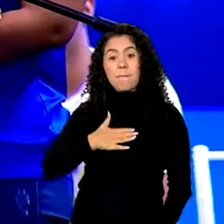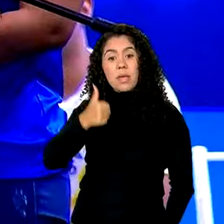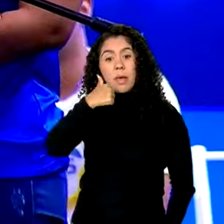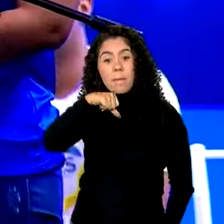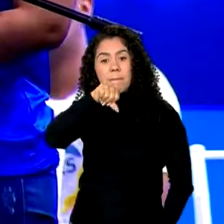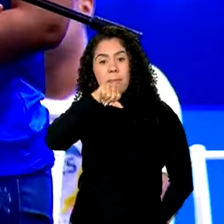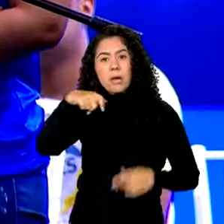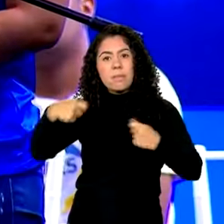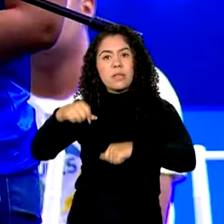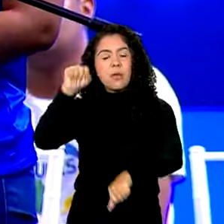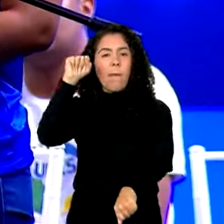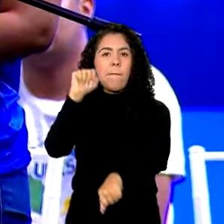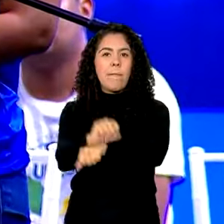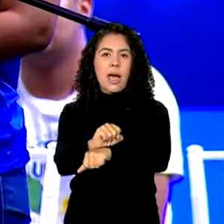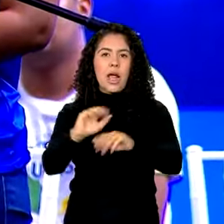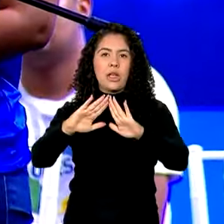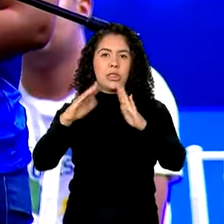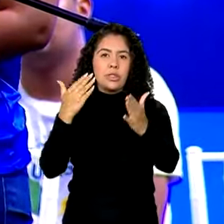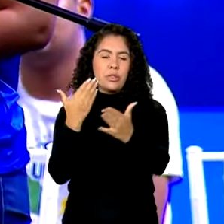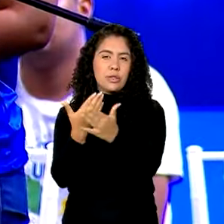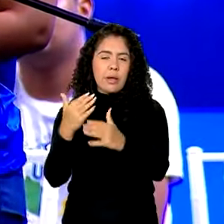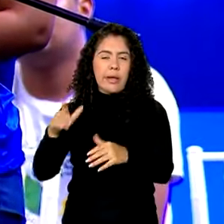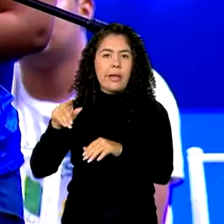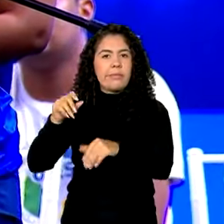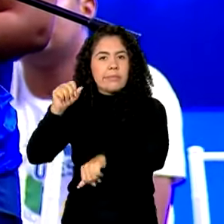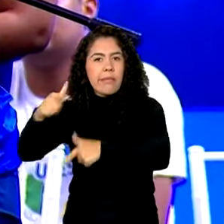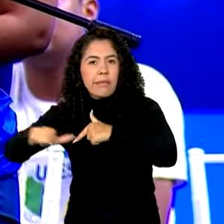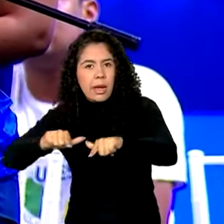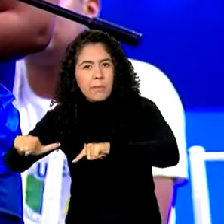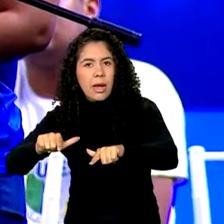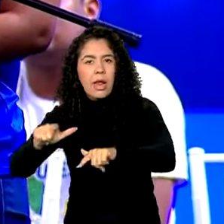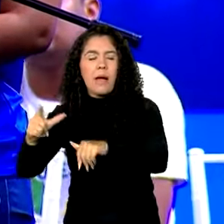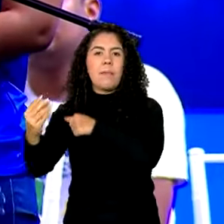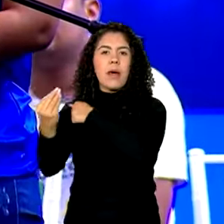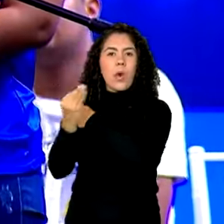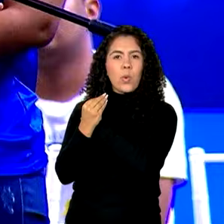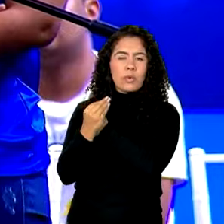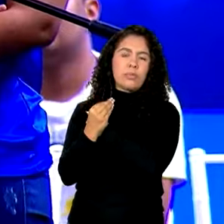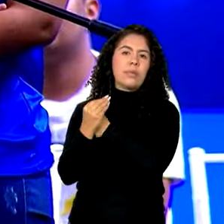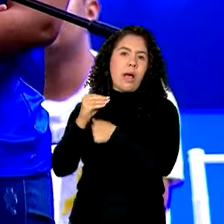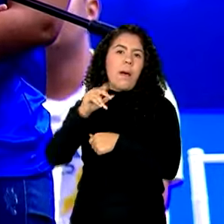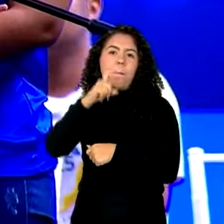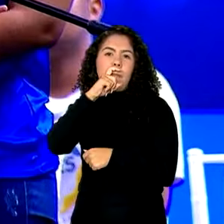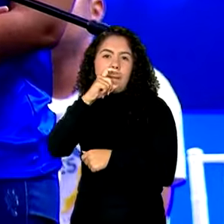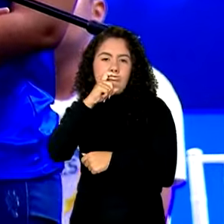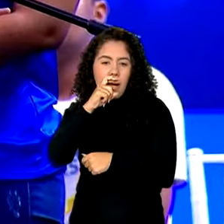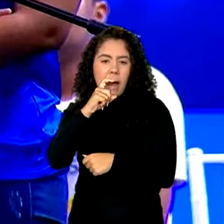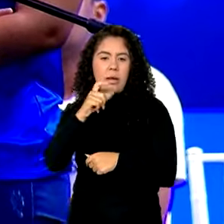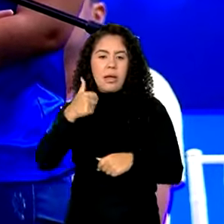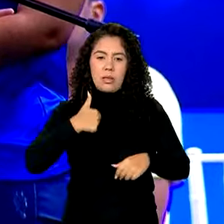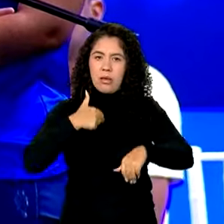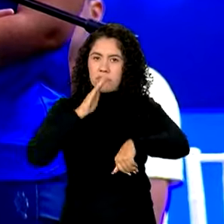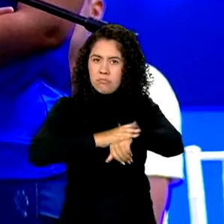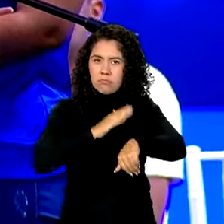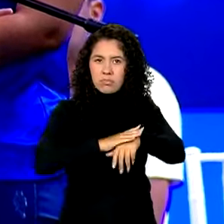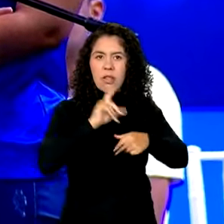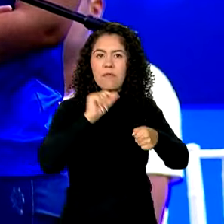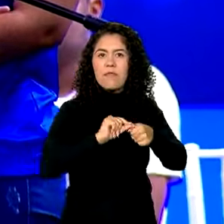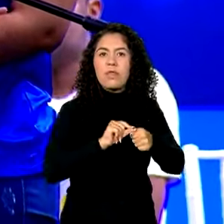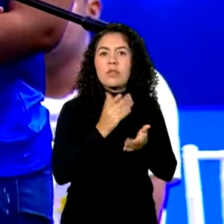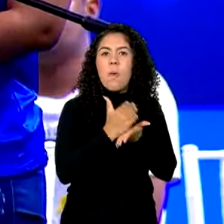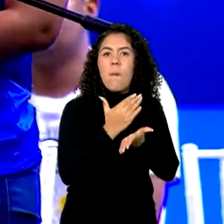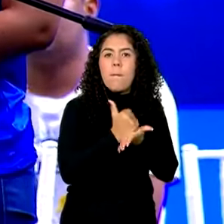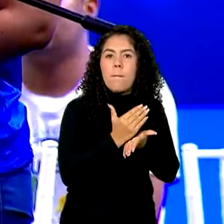cuidar do meu pai. Então a gente passou a sobreviver apenas do Bolsa Família. Então eu comecei a fazer bolo e trufa para vender na escola para